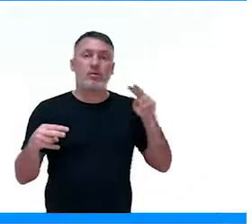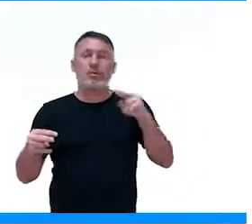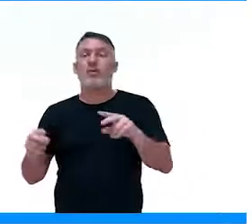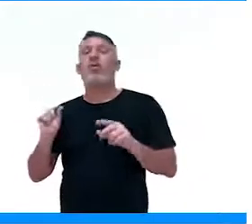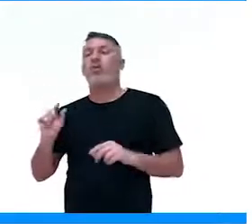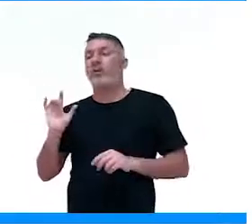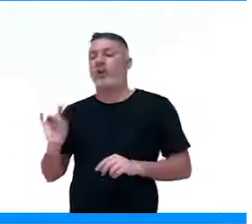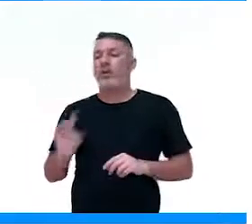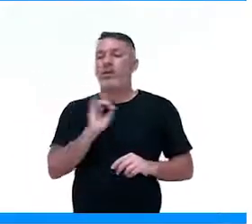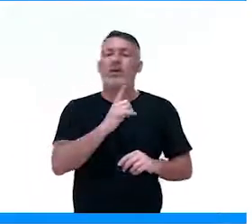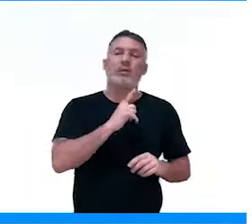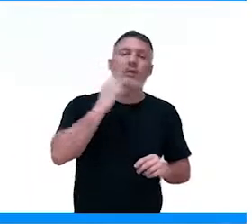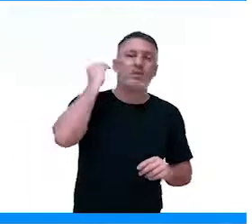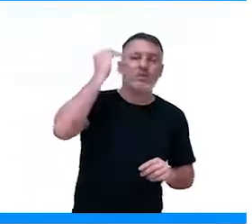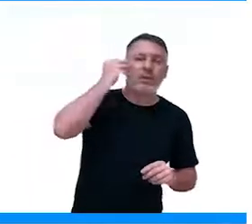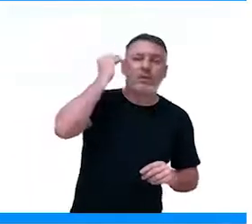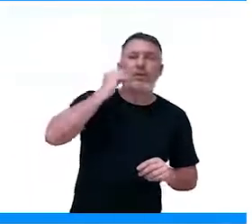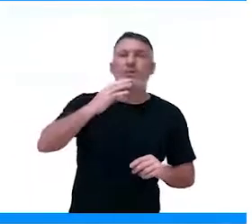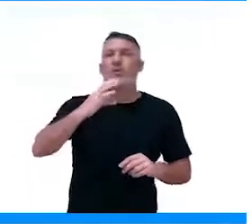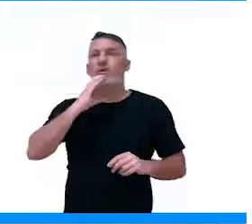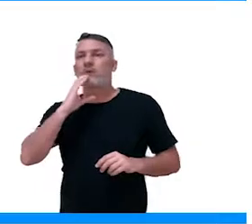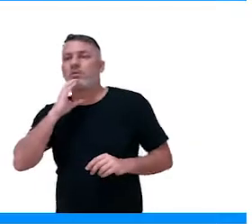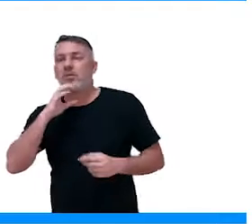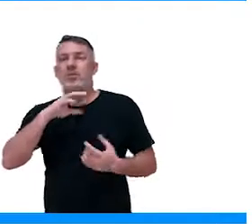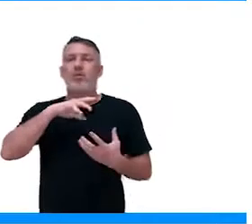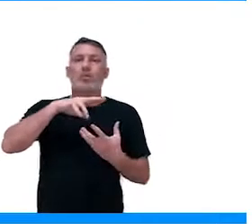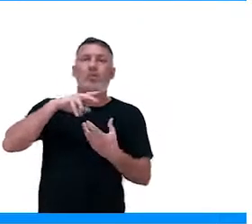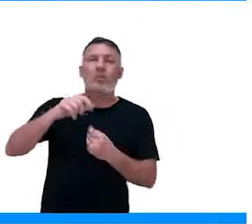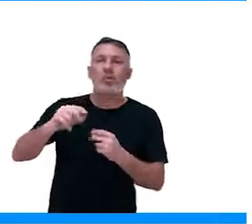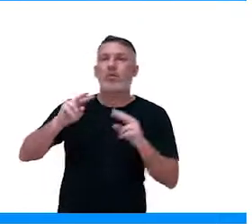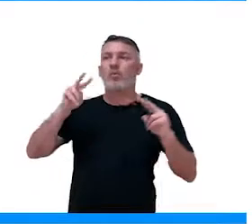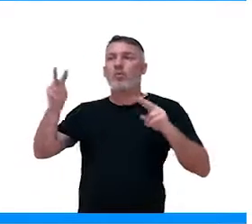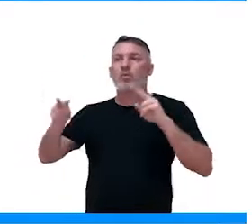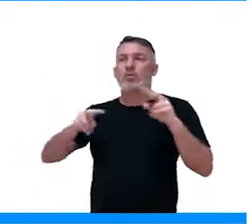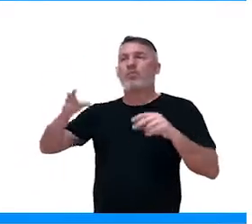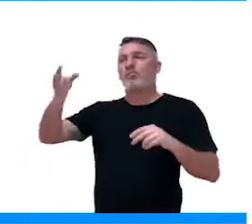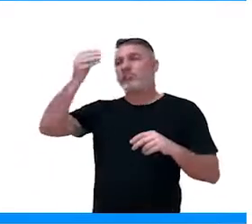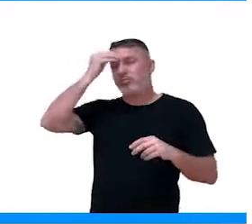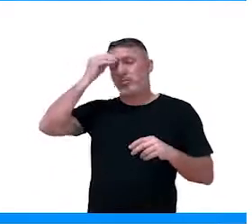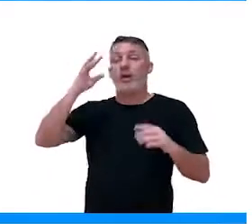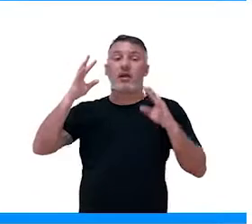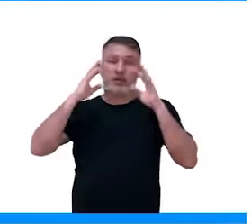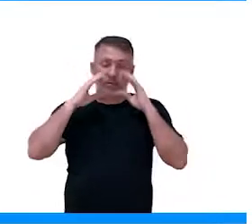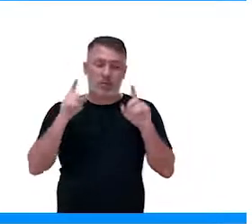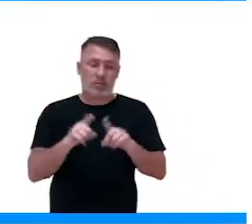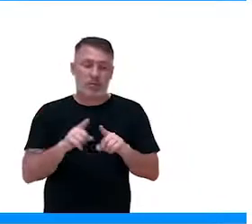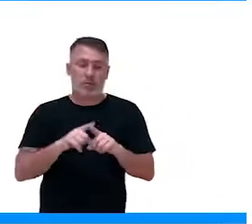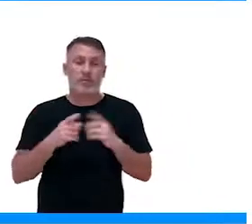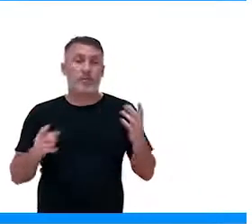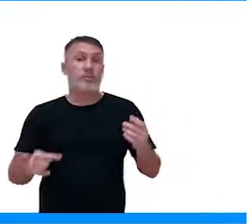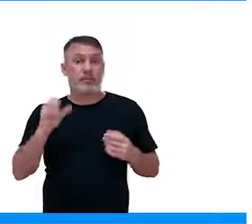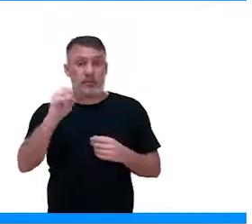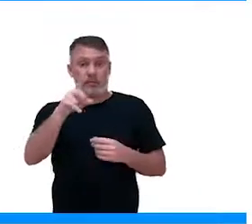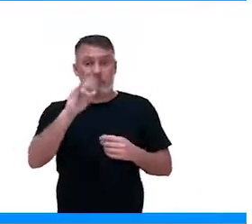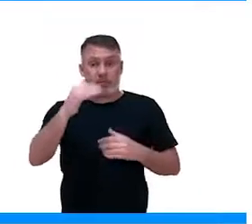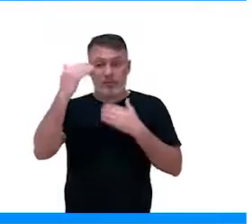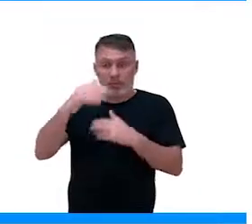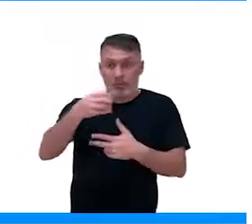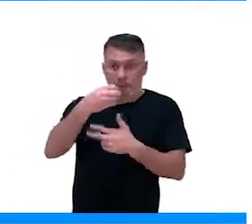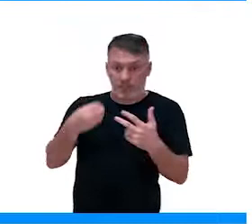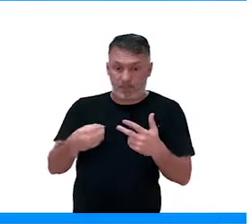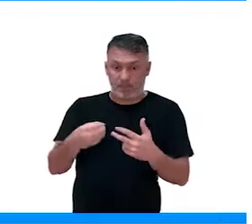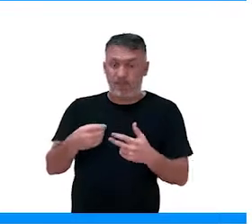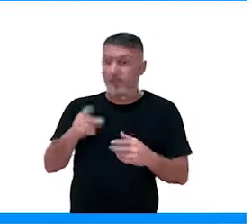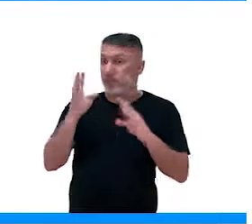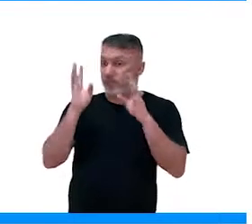experiências, do meu conhecimento de mundo, das minhas abordagens. Então é importante ficar atento também a isso aí. Quando vocês estiverem fazendo a